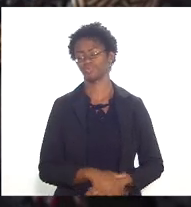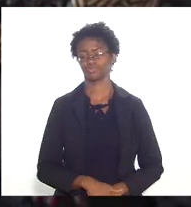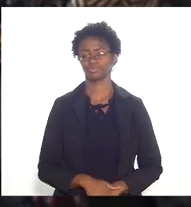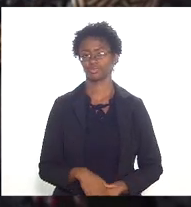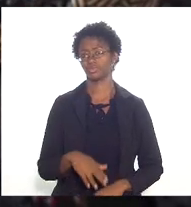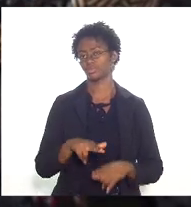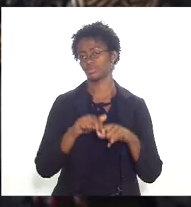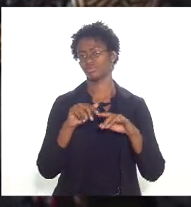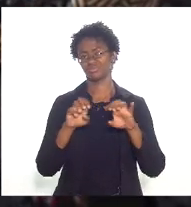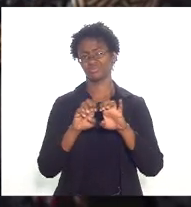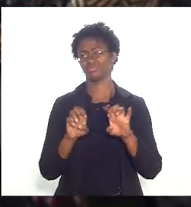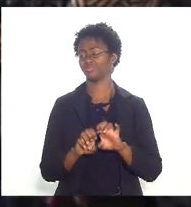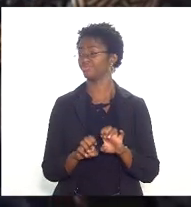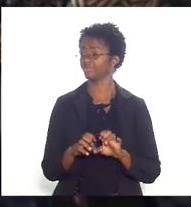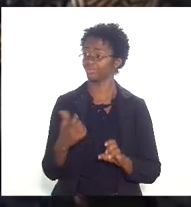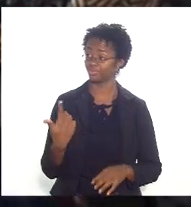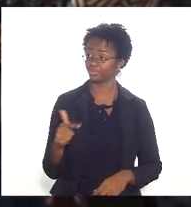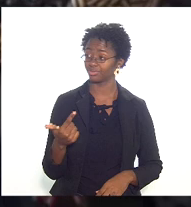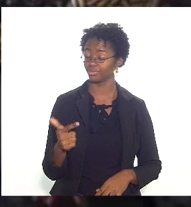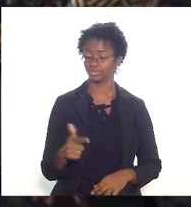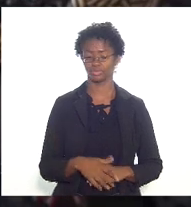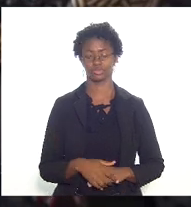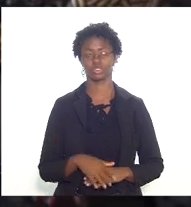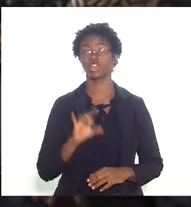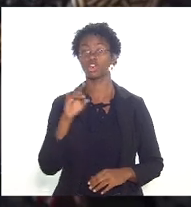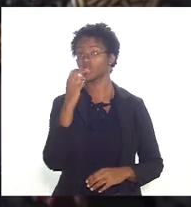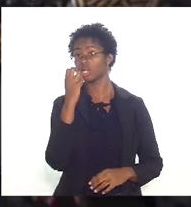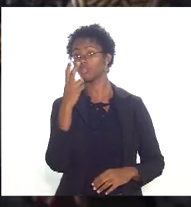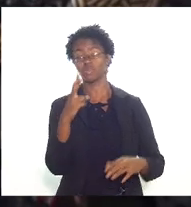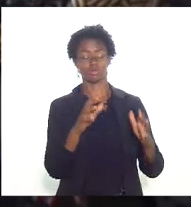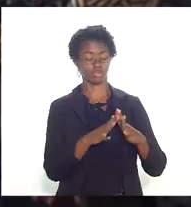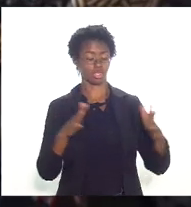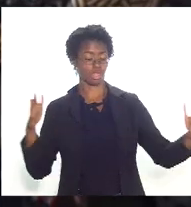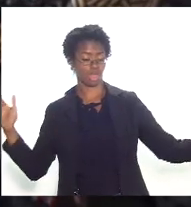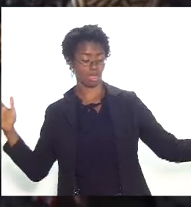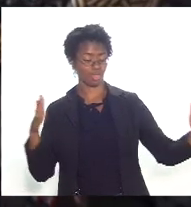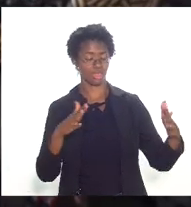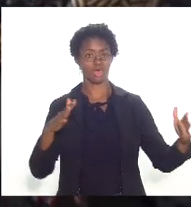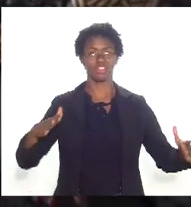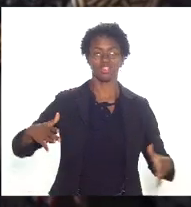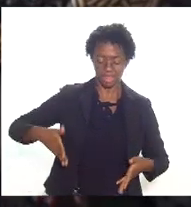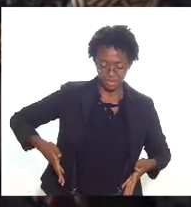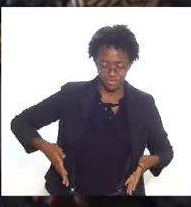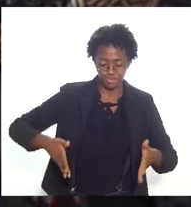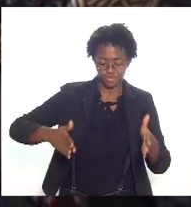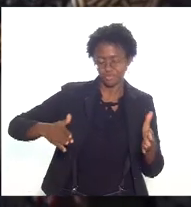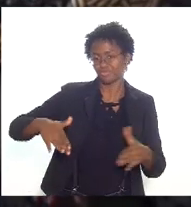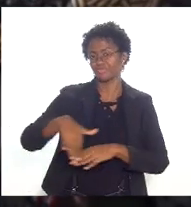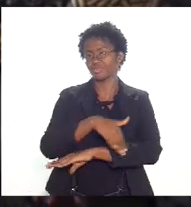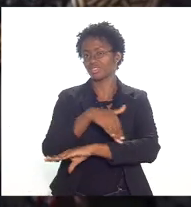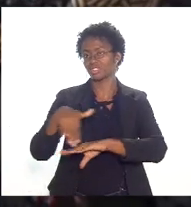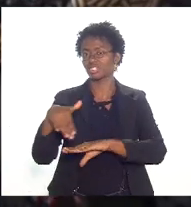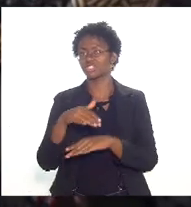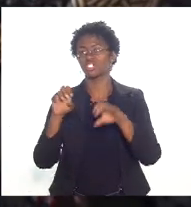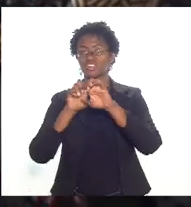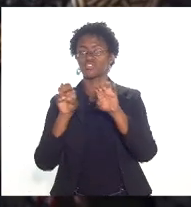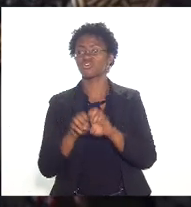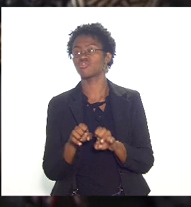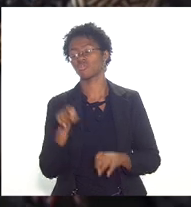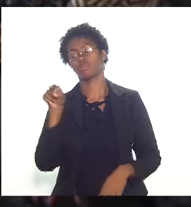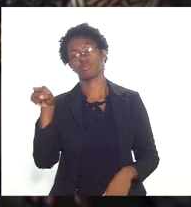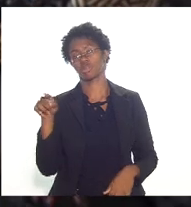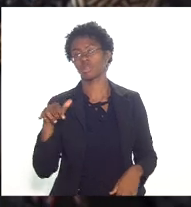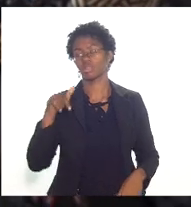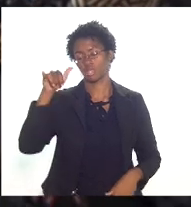estrutura para isso basta ver o tamanho da pista Basta ver a estrutura do aeroporto por si só então eu queria ser